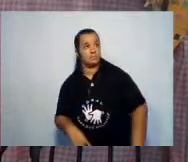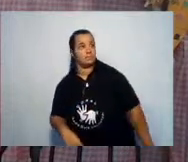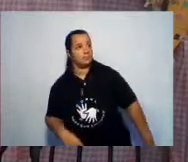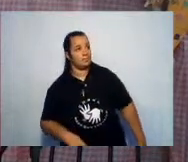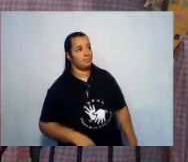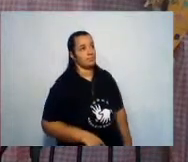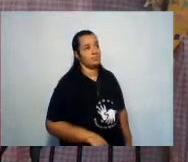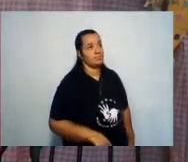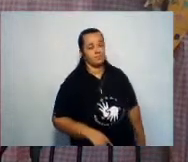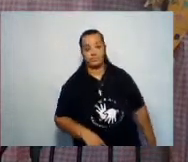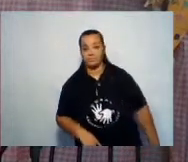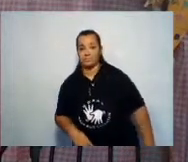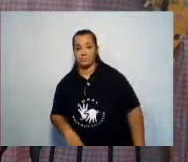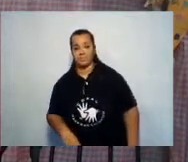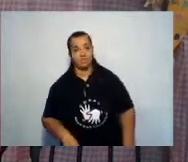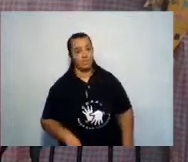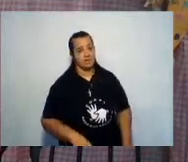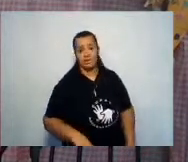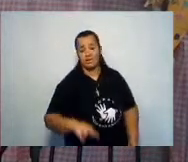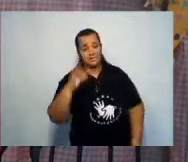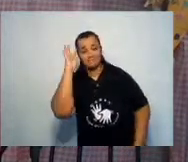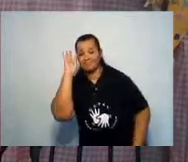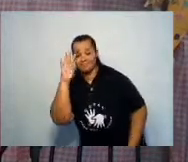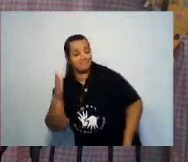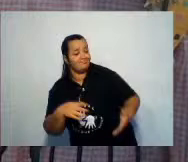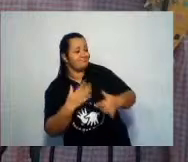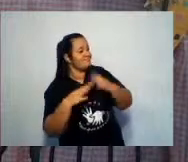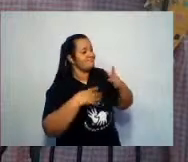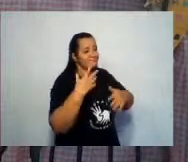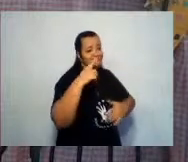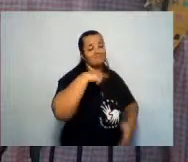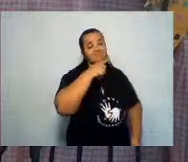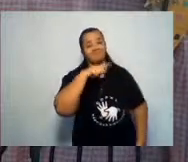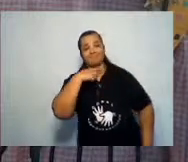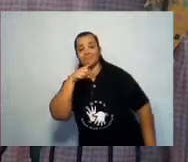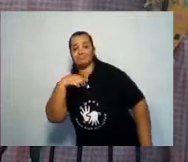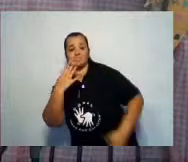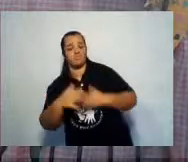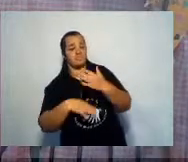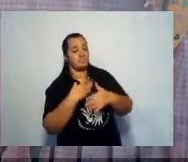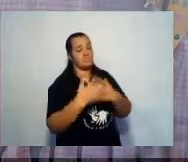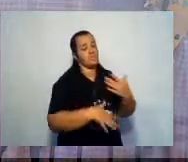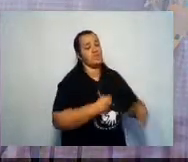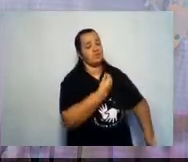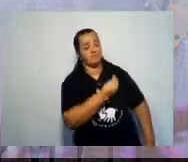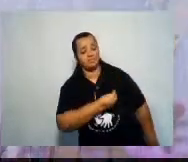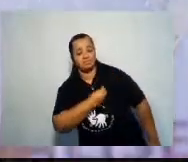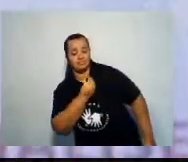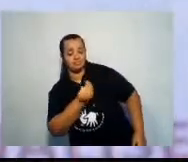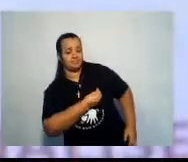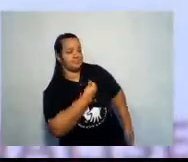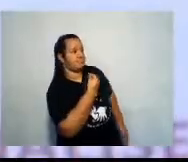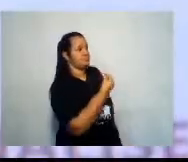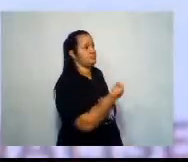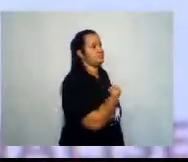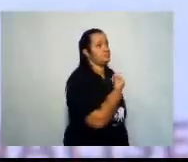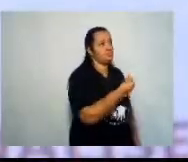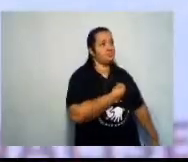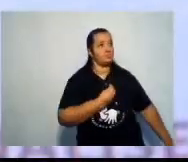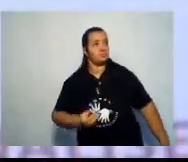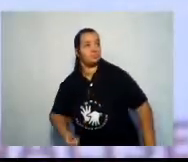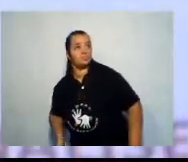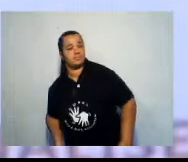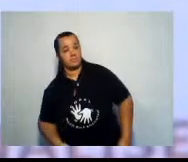comemorou. Não era para ser essa incerteza, não depois de tudo que rolou.